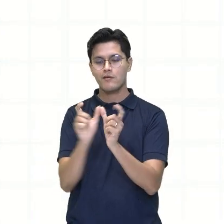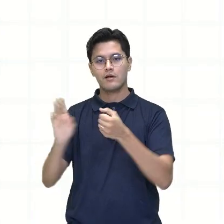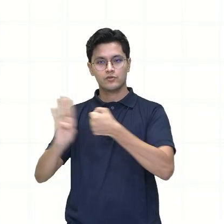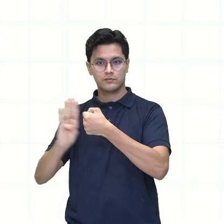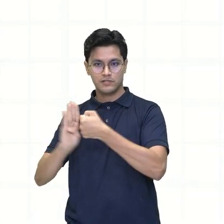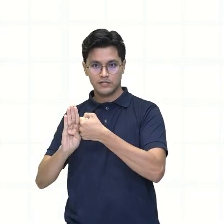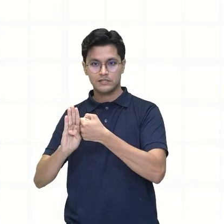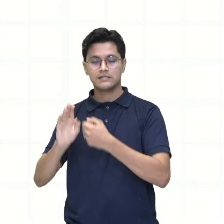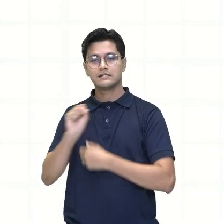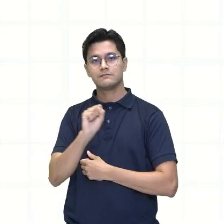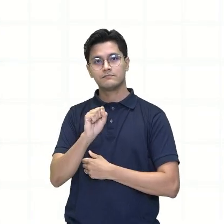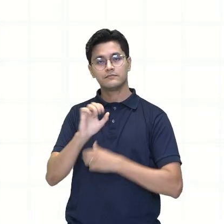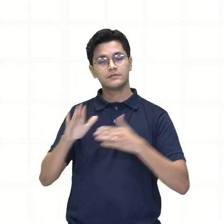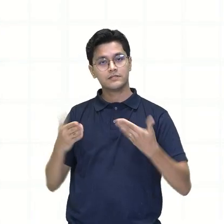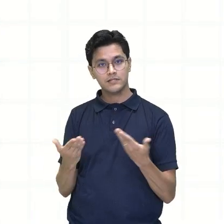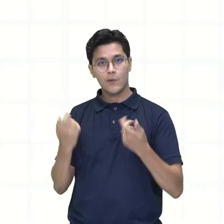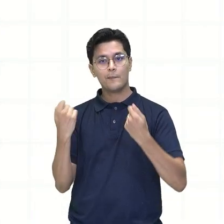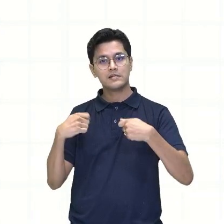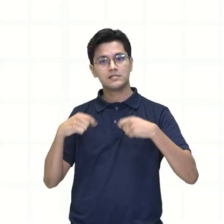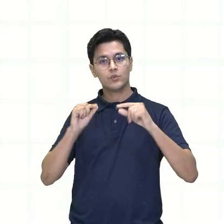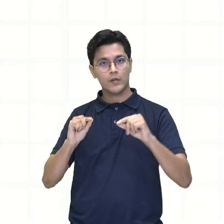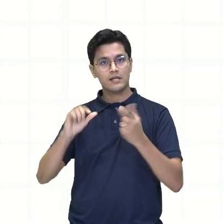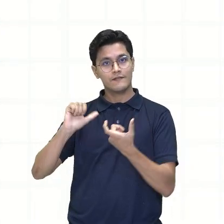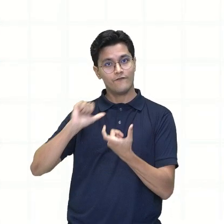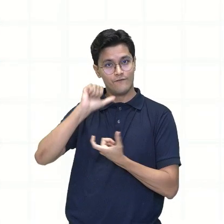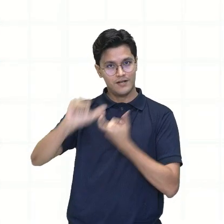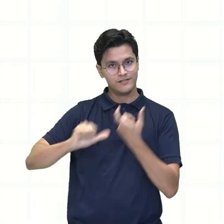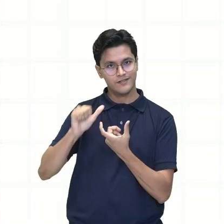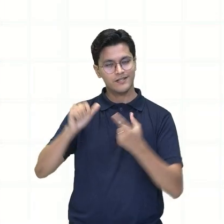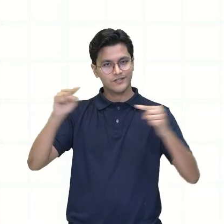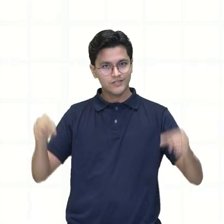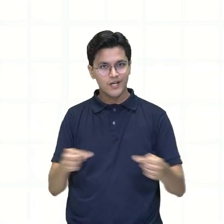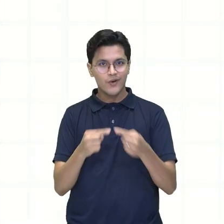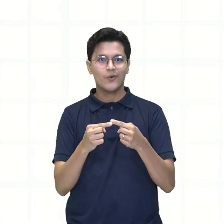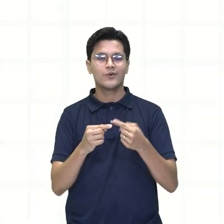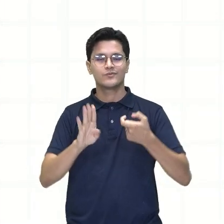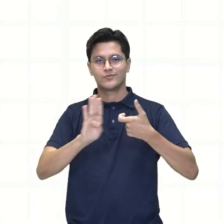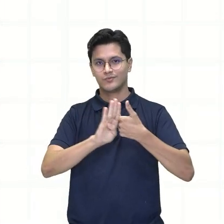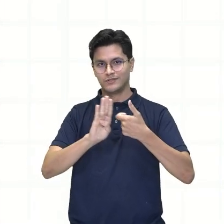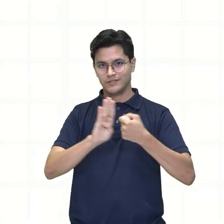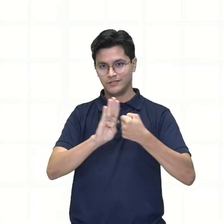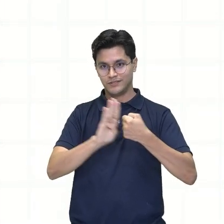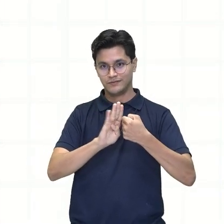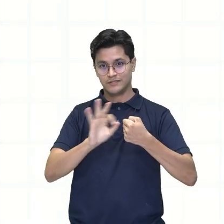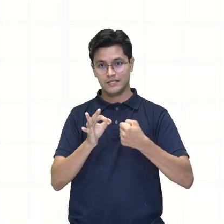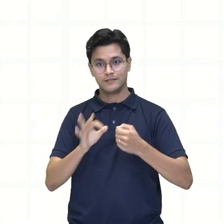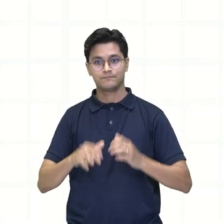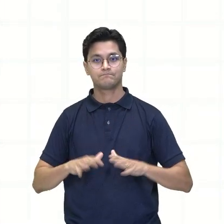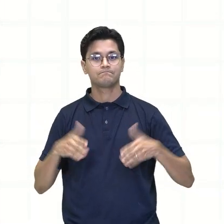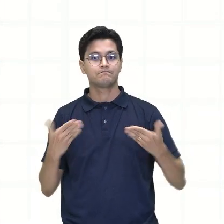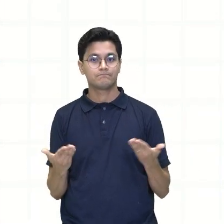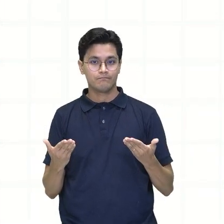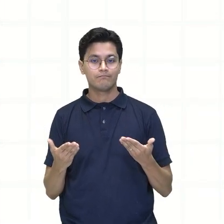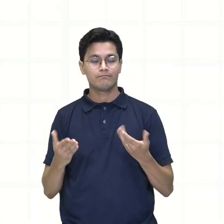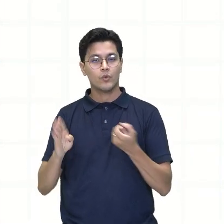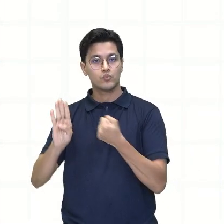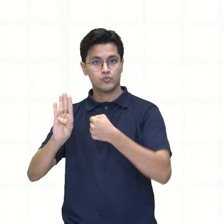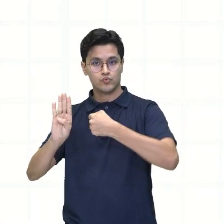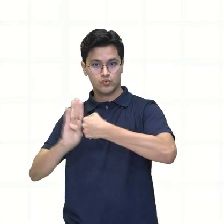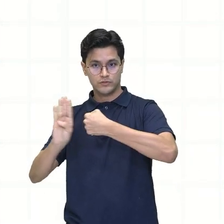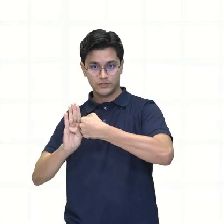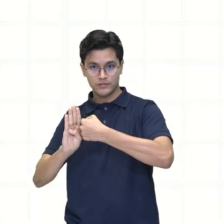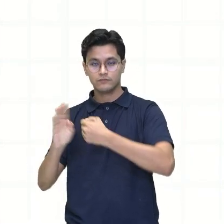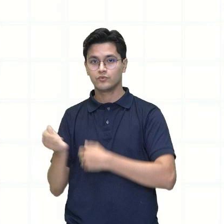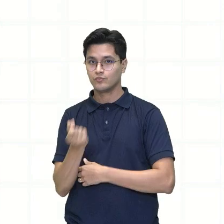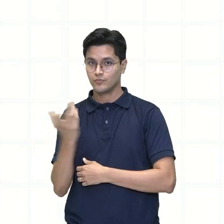ele acompanha, ele tem que flexionar de acordo com o substantivo. No caso, está no plural, então o meu